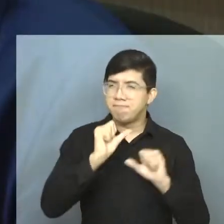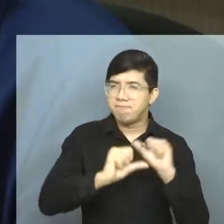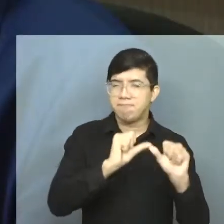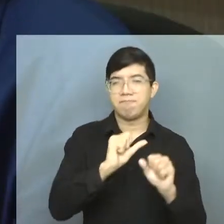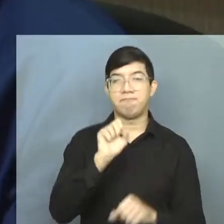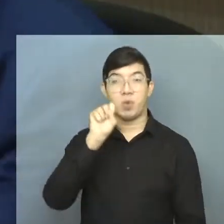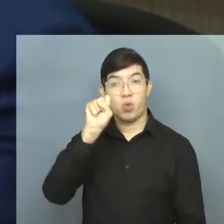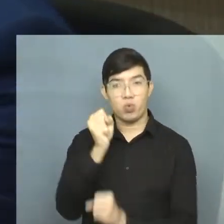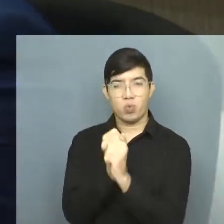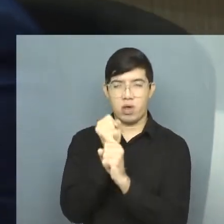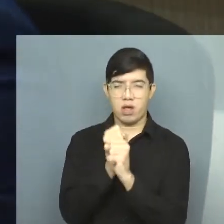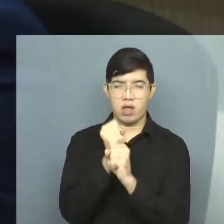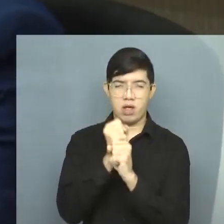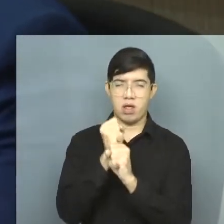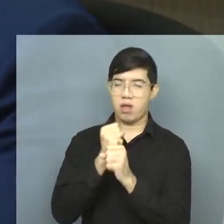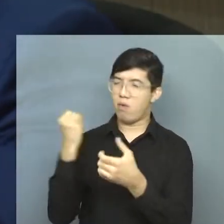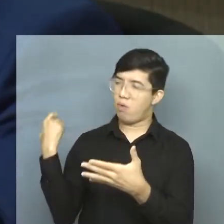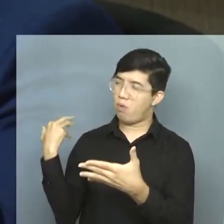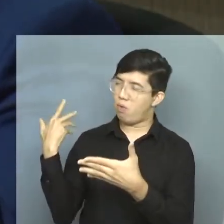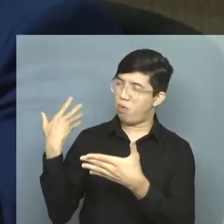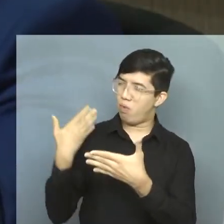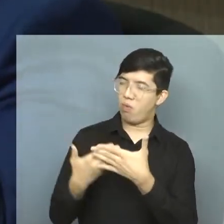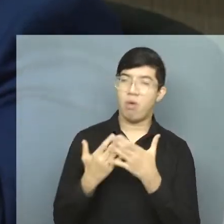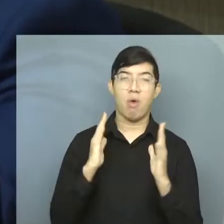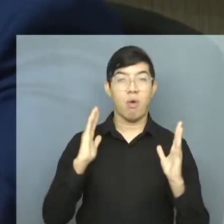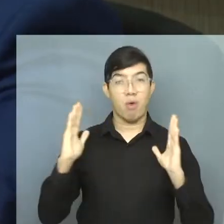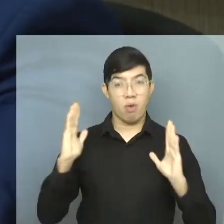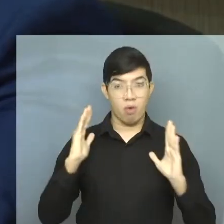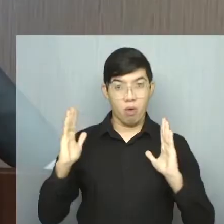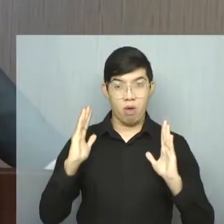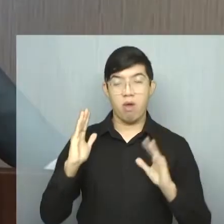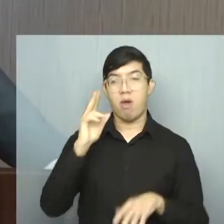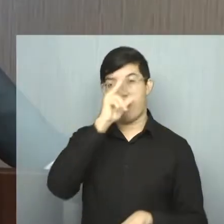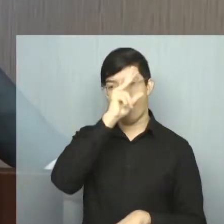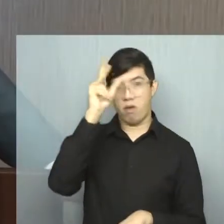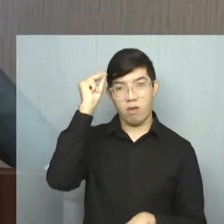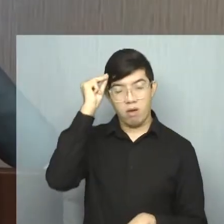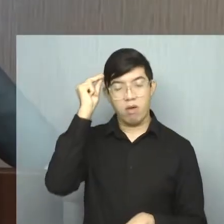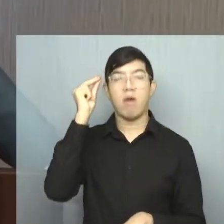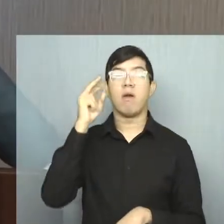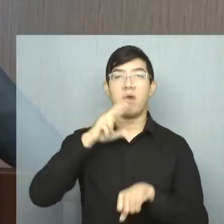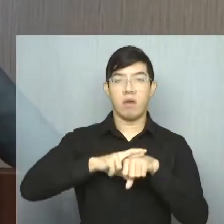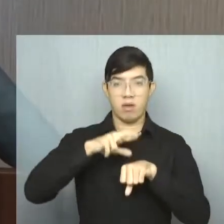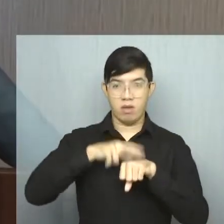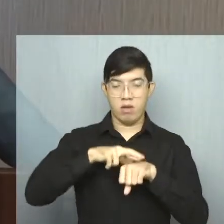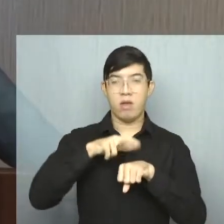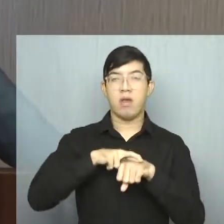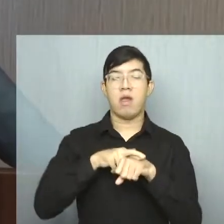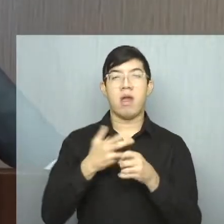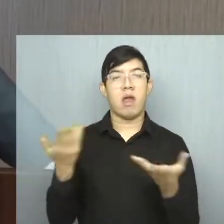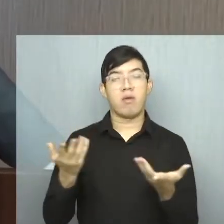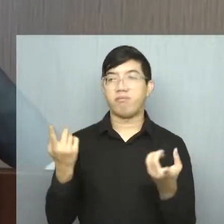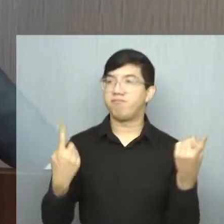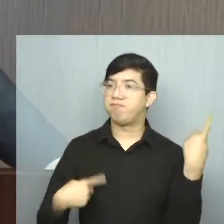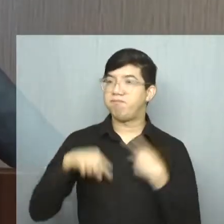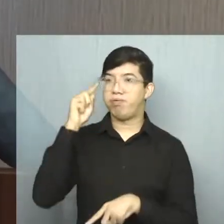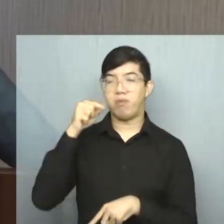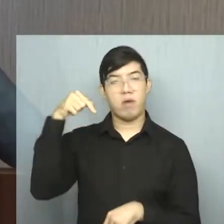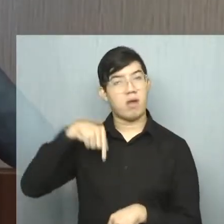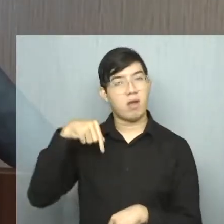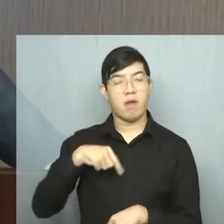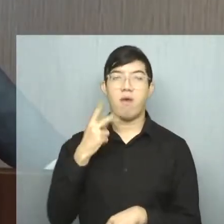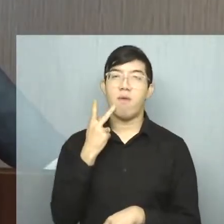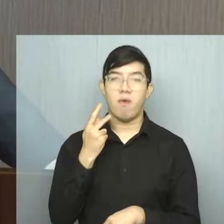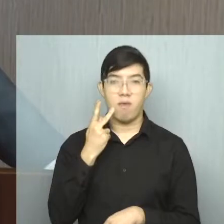8 anos de gestão que o Roberto Cláudio esteve à frente da Prefeitura. Fortaleza é outra, e nós estamos